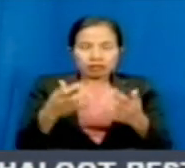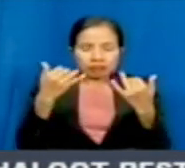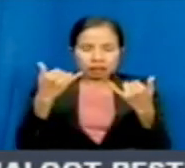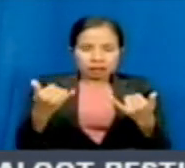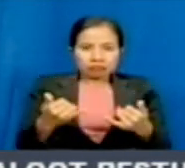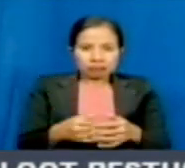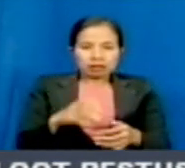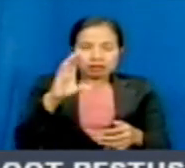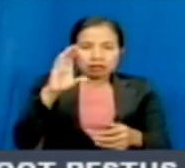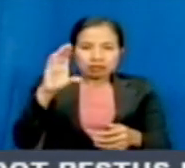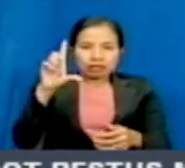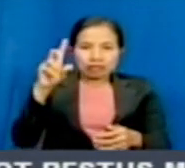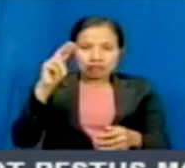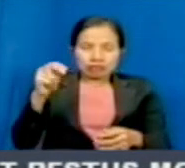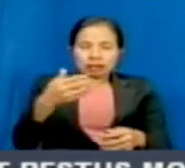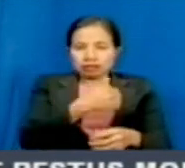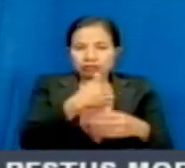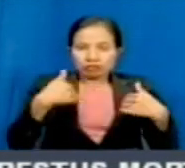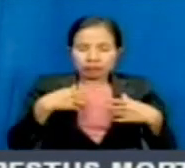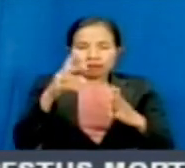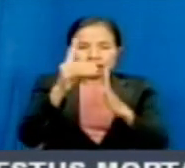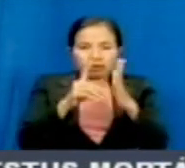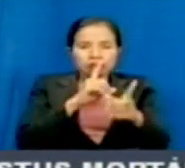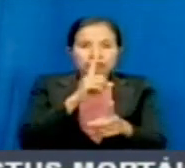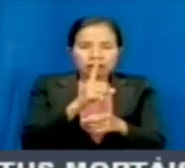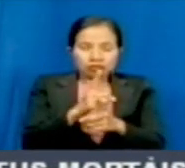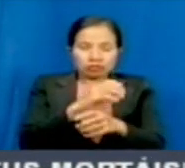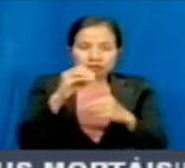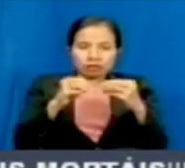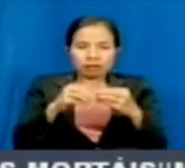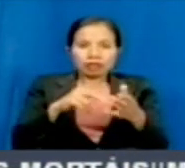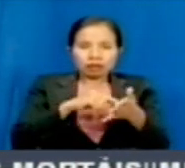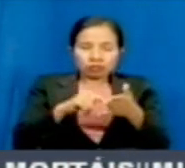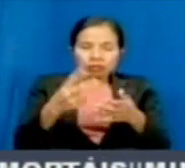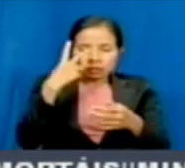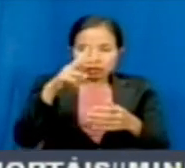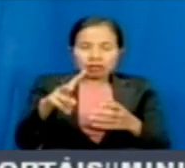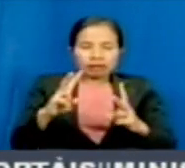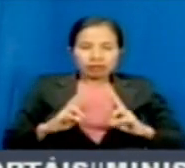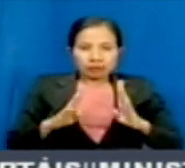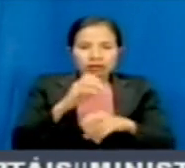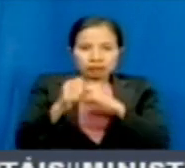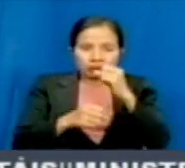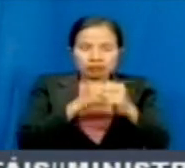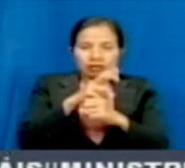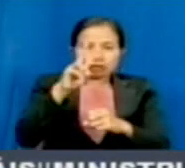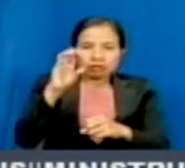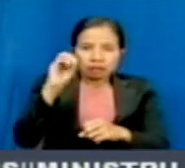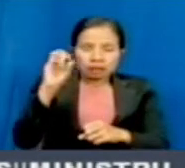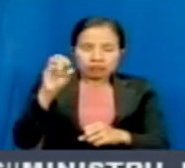Dadaune, CCLN, se deu que ia dado estratégia com a ban número verificação veteranos tinham em rua